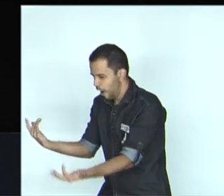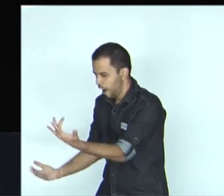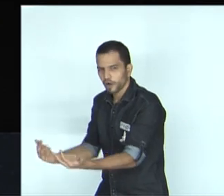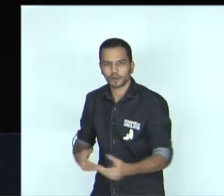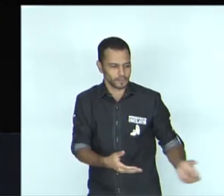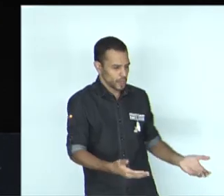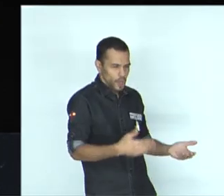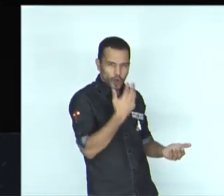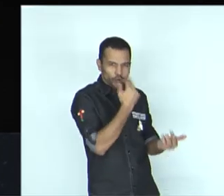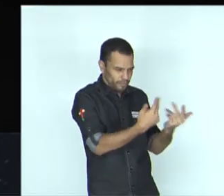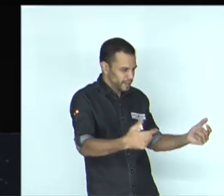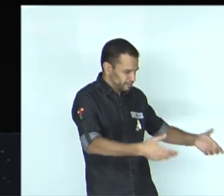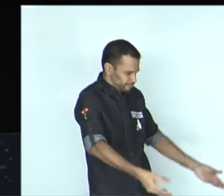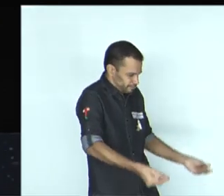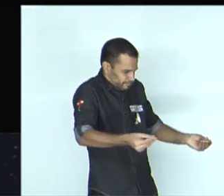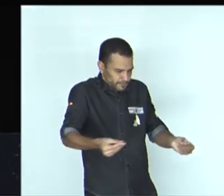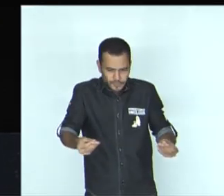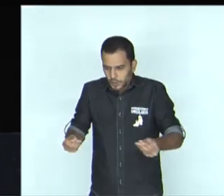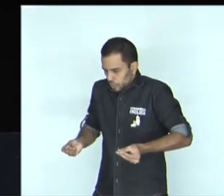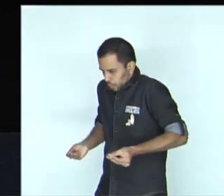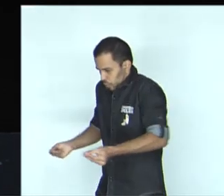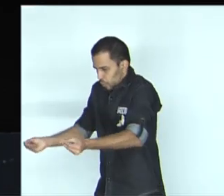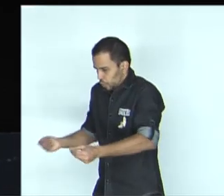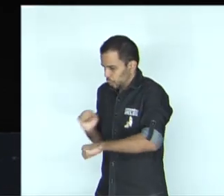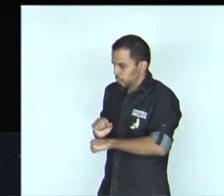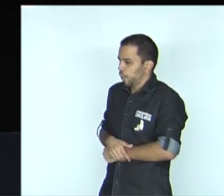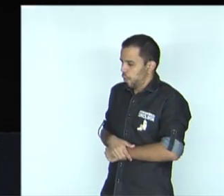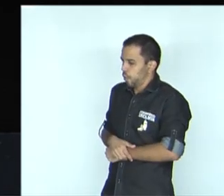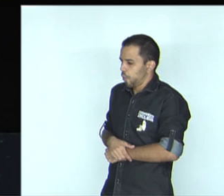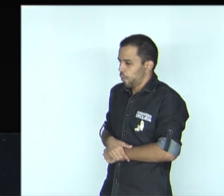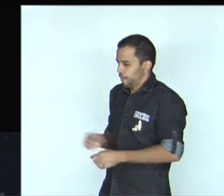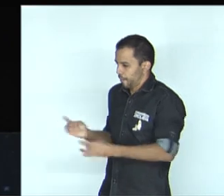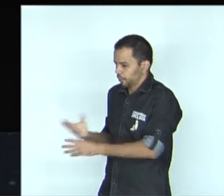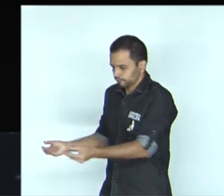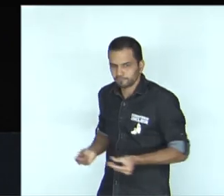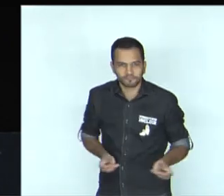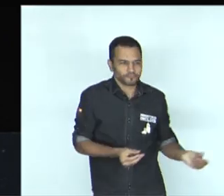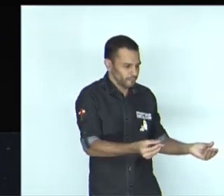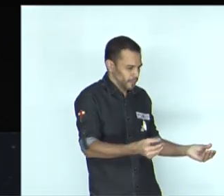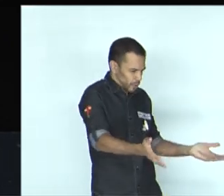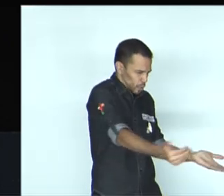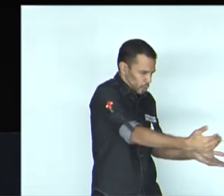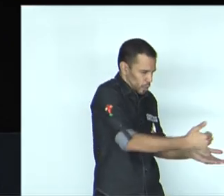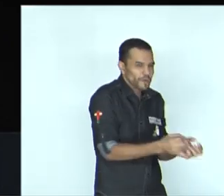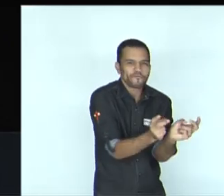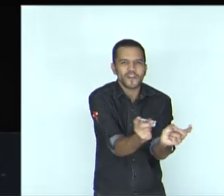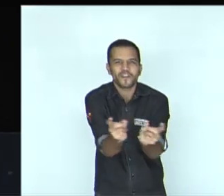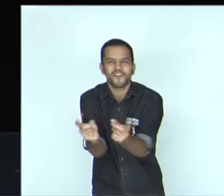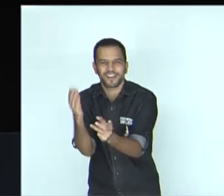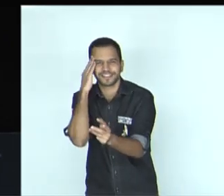está dizendo que Ele cuida de nós. Nada que o mundo possa dar se compara com o que Deus pode nos